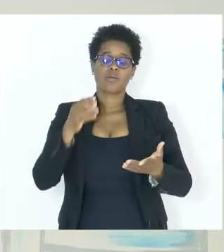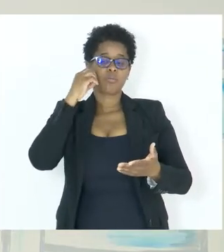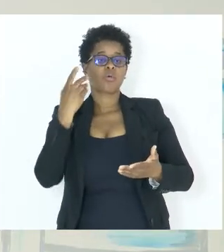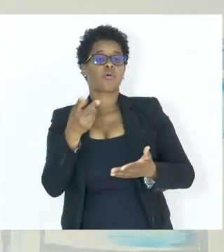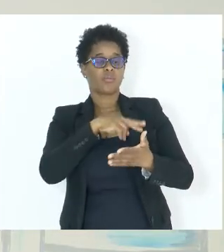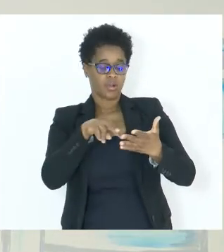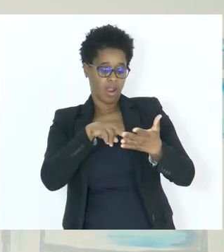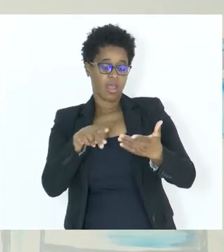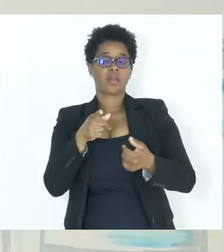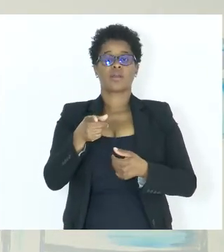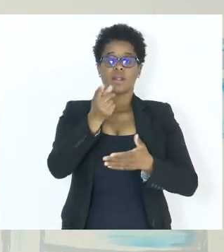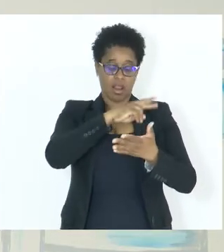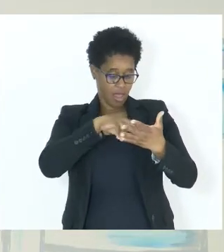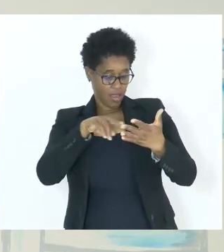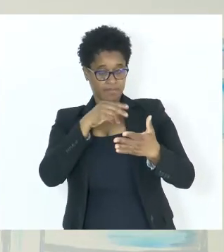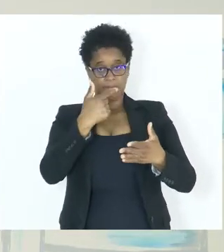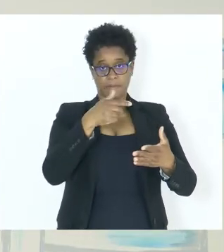lê? Lê-se